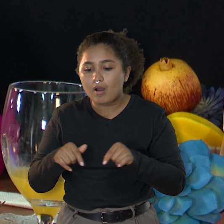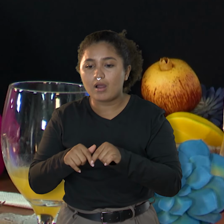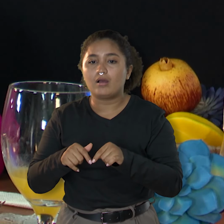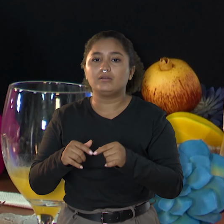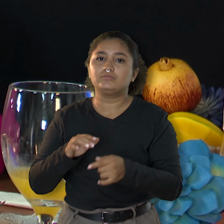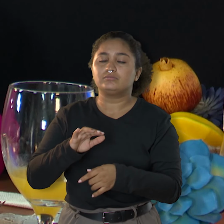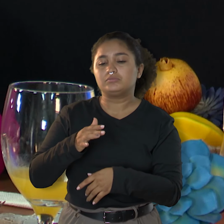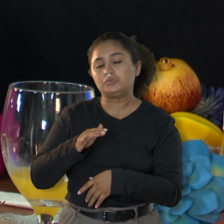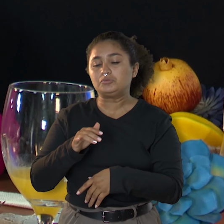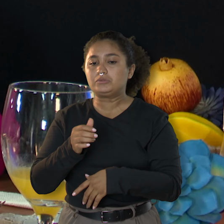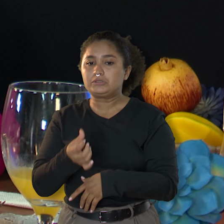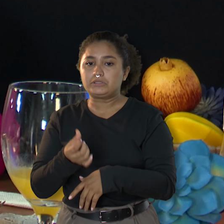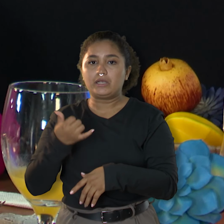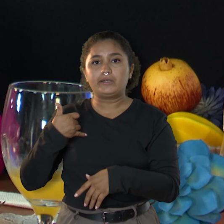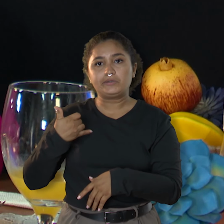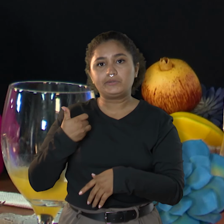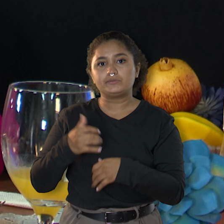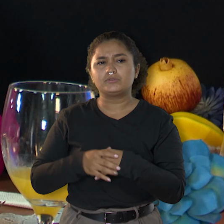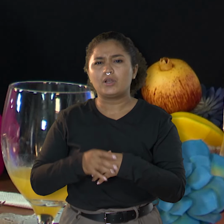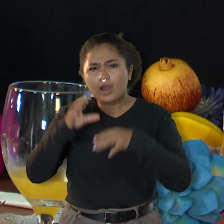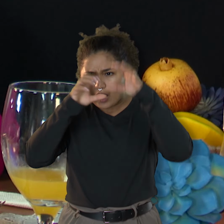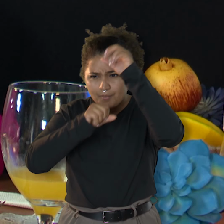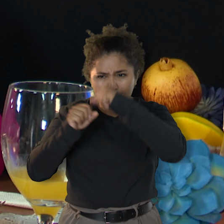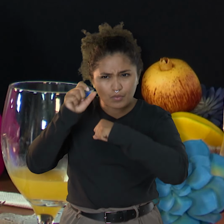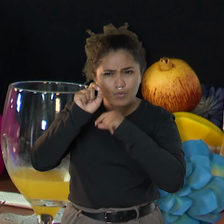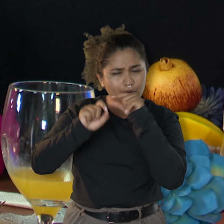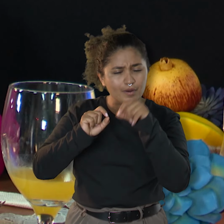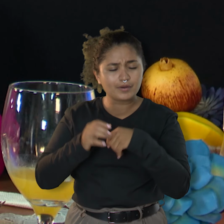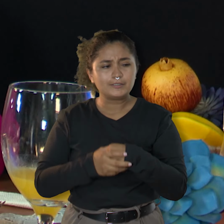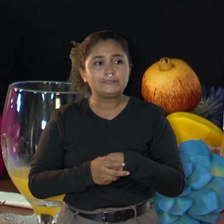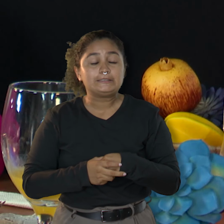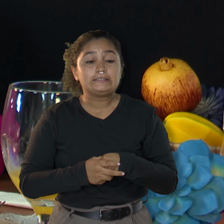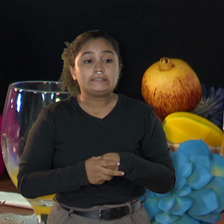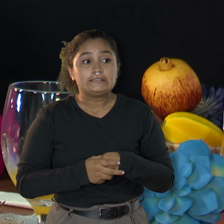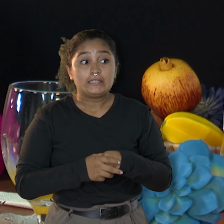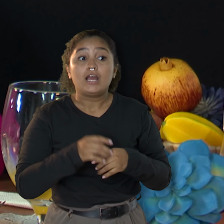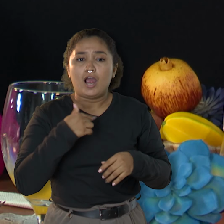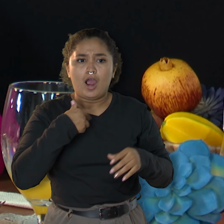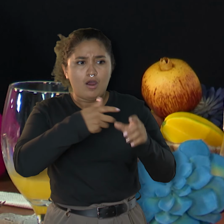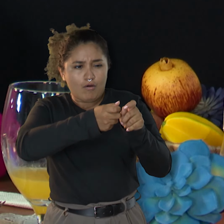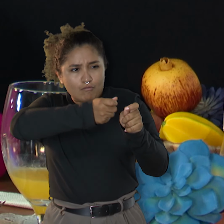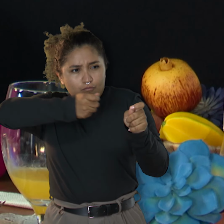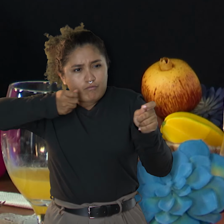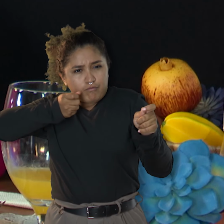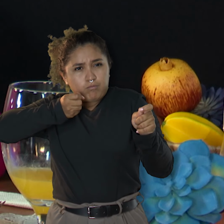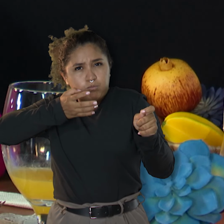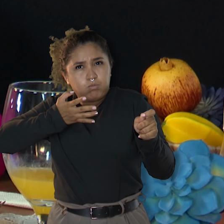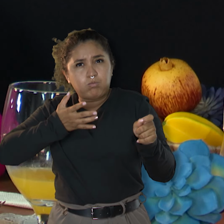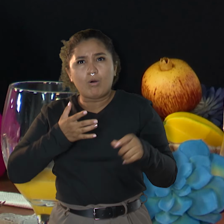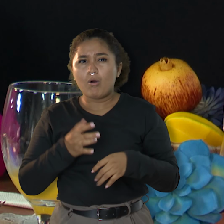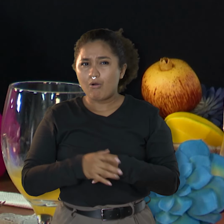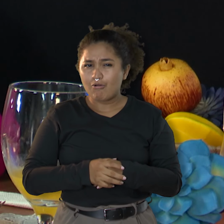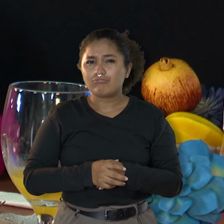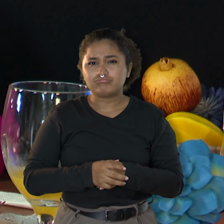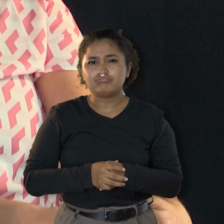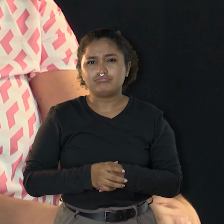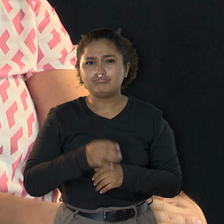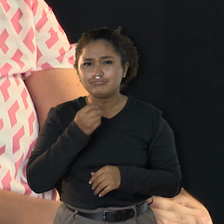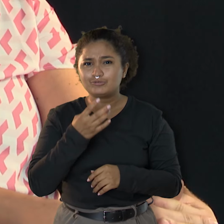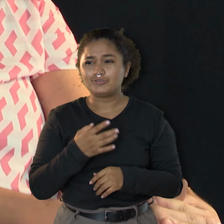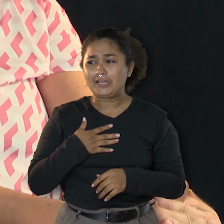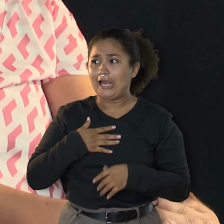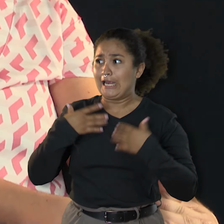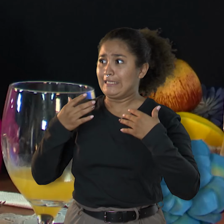aldeia até mais ou menos 6 anos de idade. Você chegou a aprender alguma coisa lá com o pessoal da comunidade? Ah, eu atiro muito bem de arco e flecha. Cuidado. Ai, meu Deus do